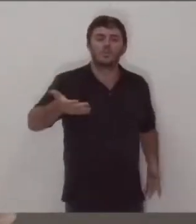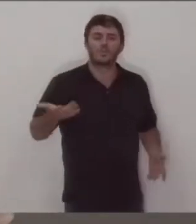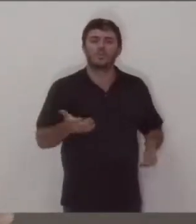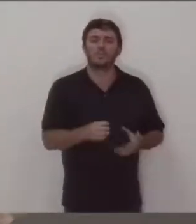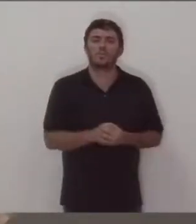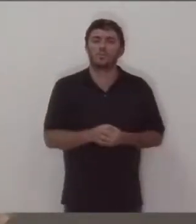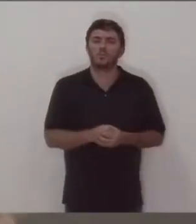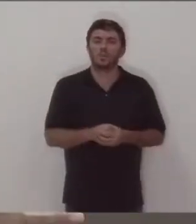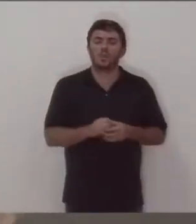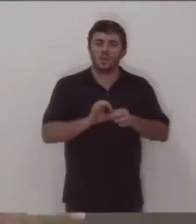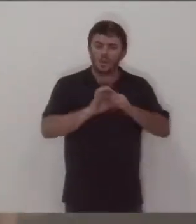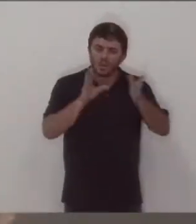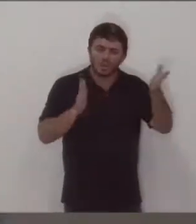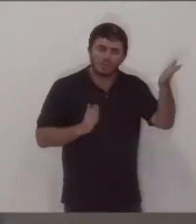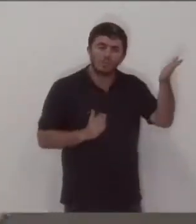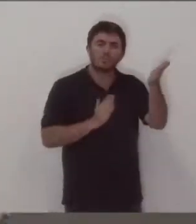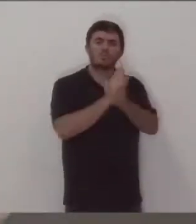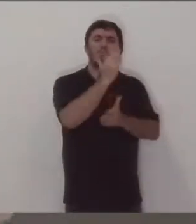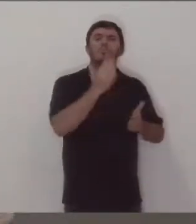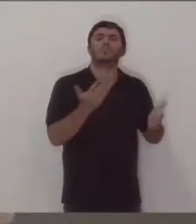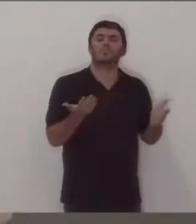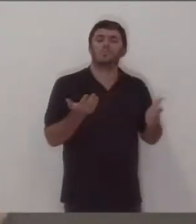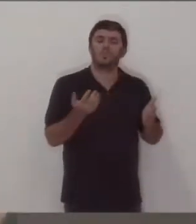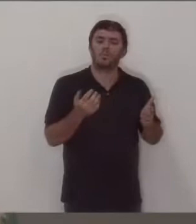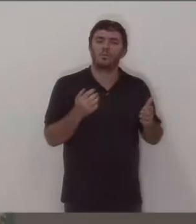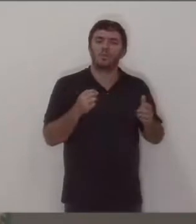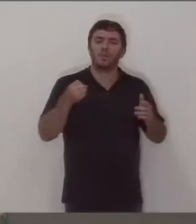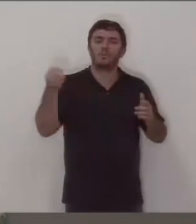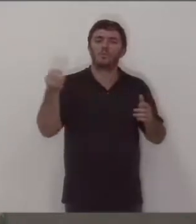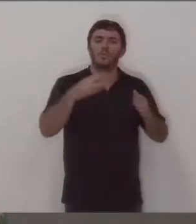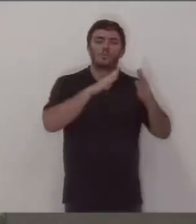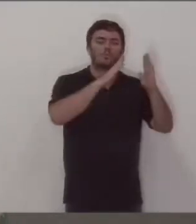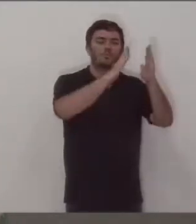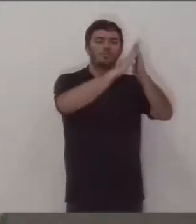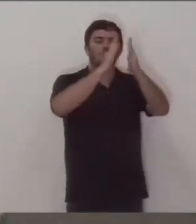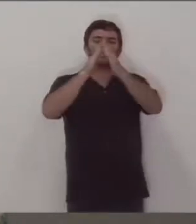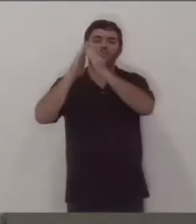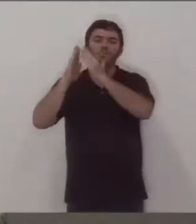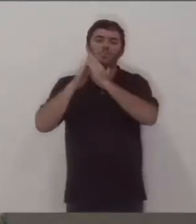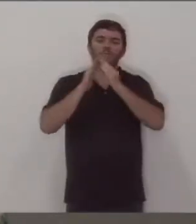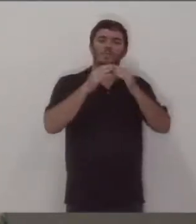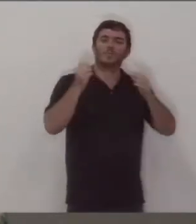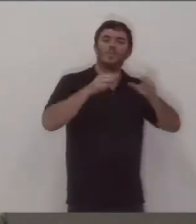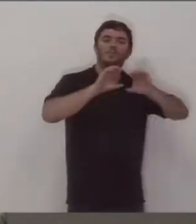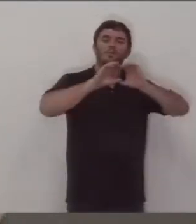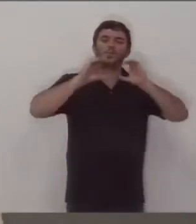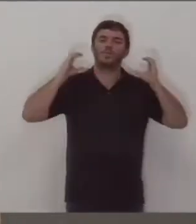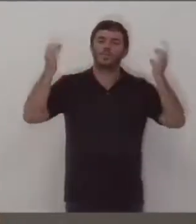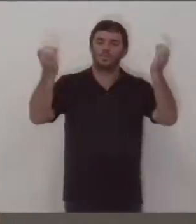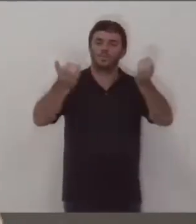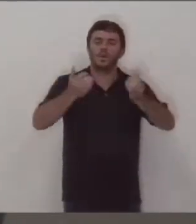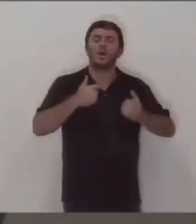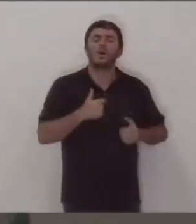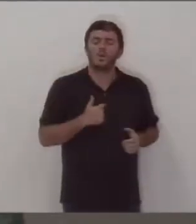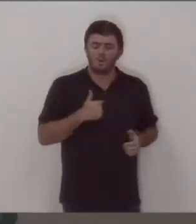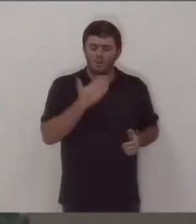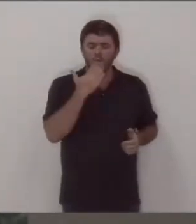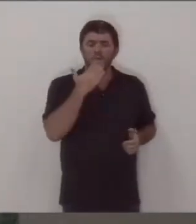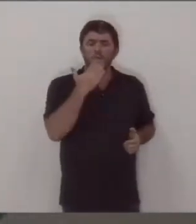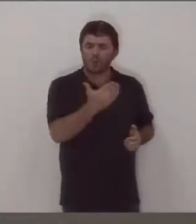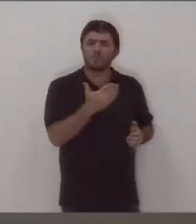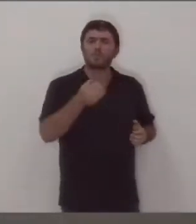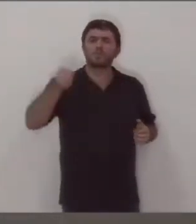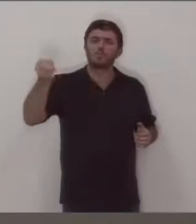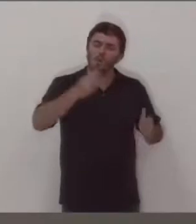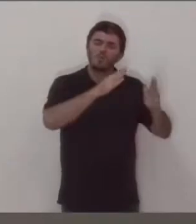favorável a pensar no crescimento sustentável da cidade, desde que você não tem a falta de água. Então, se a gente tem